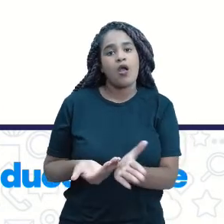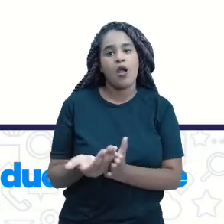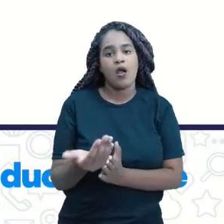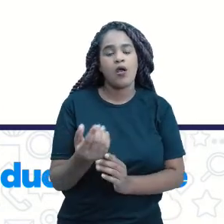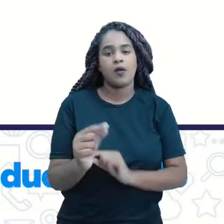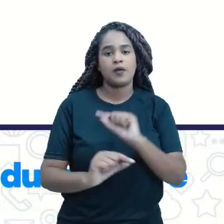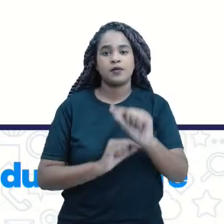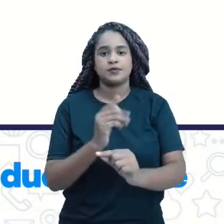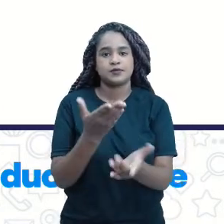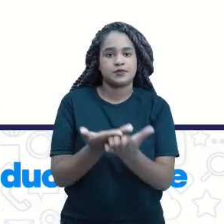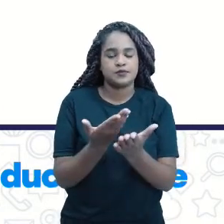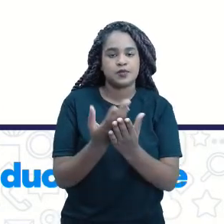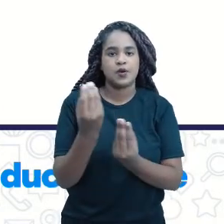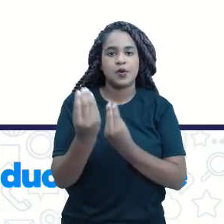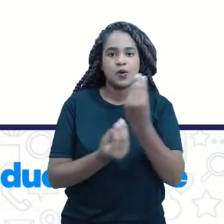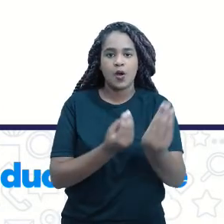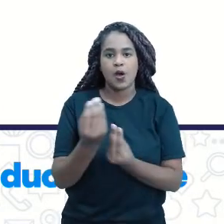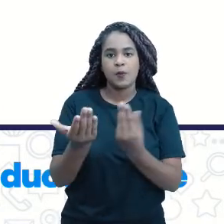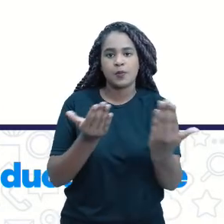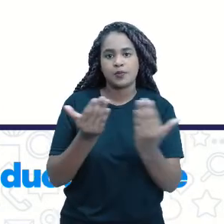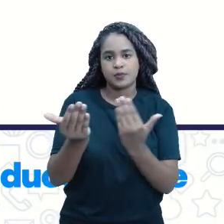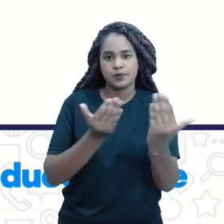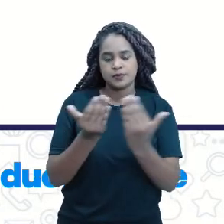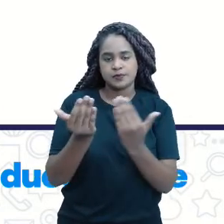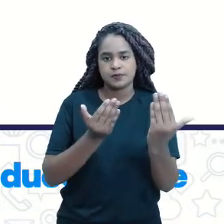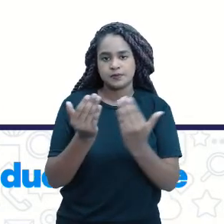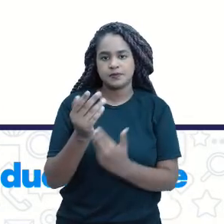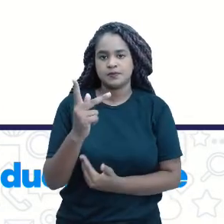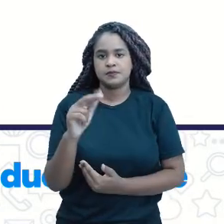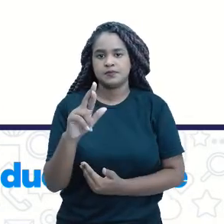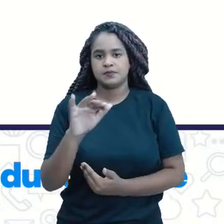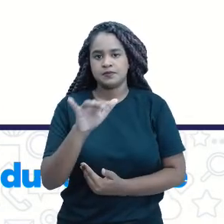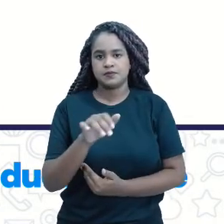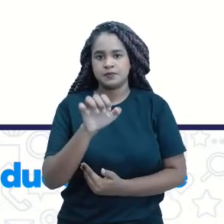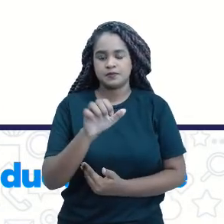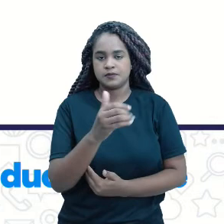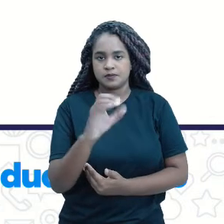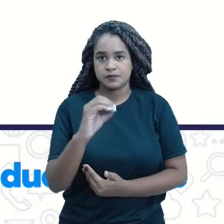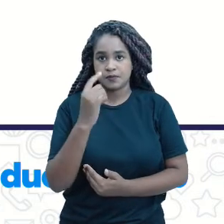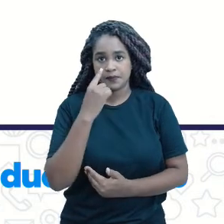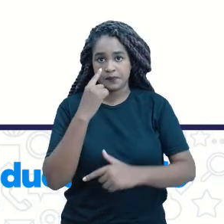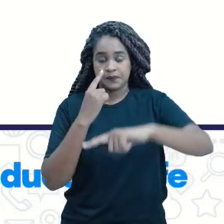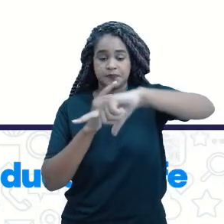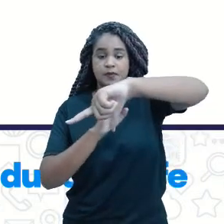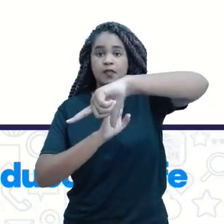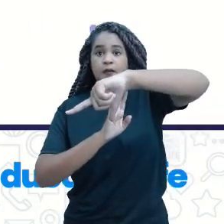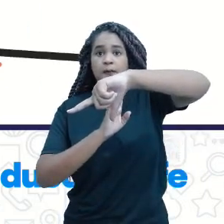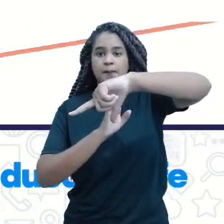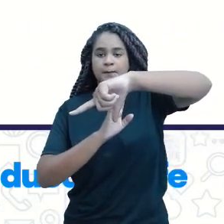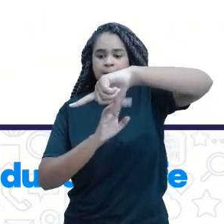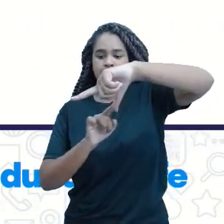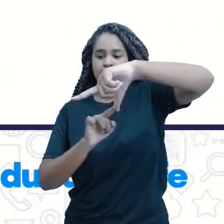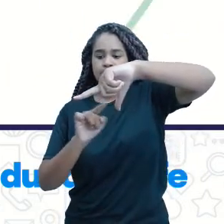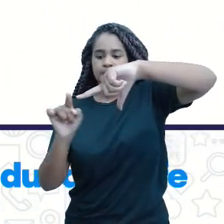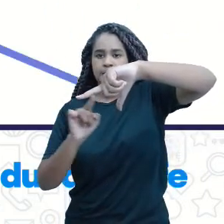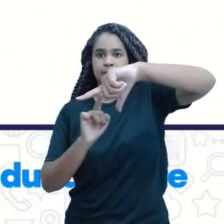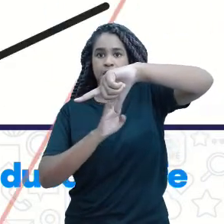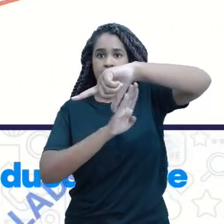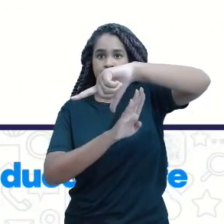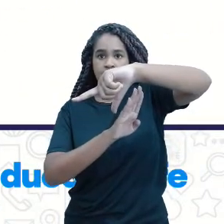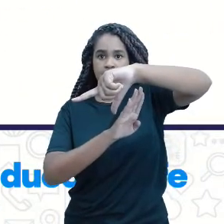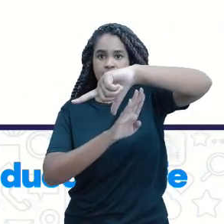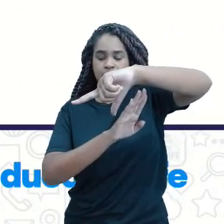relação entre essas projeções, tá certo? Então, a gente tem, ó, que o lado B, ele vai fazer uma projeção ali no cateto